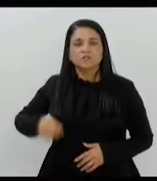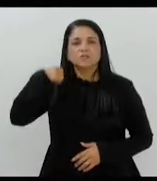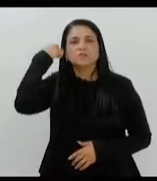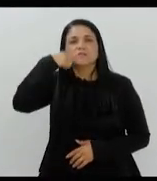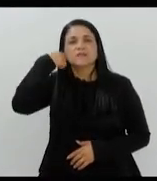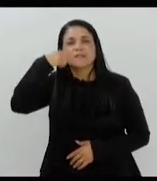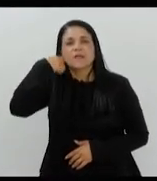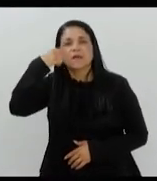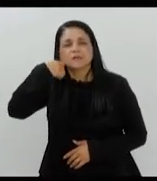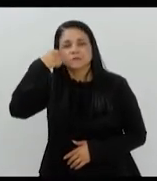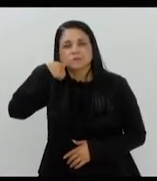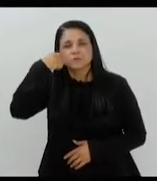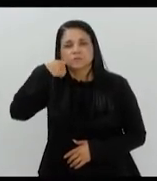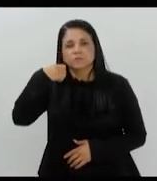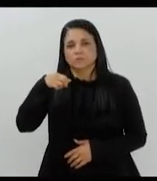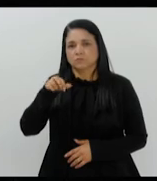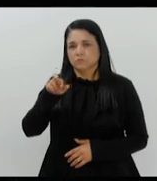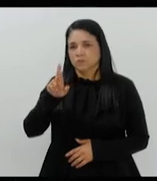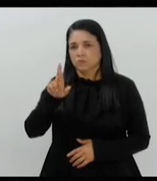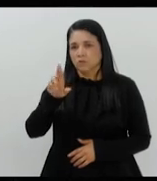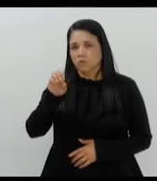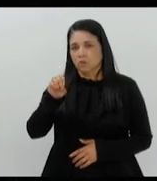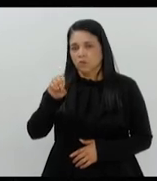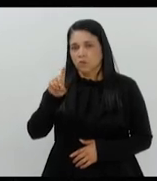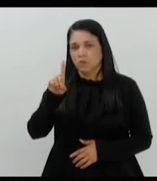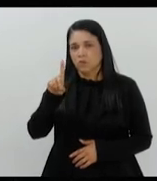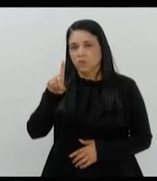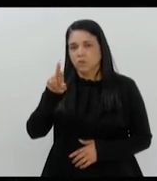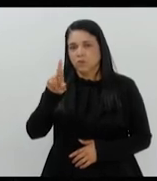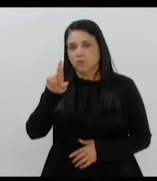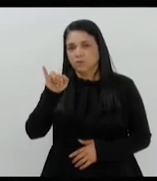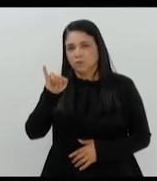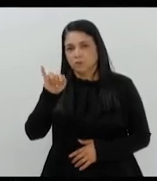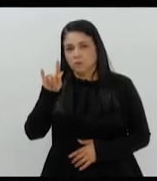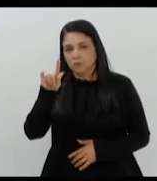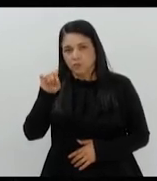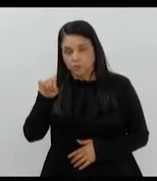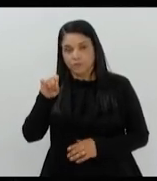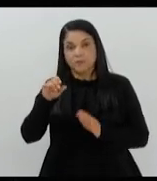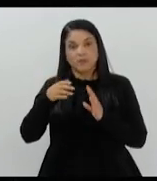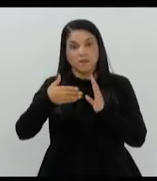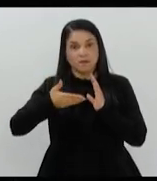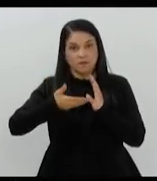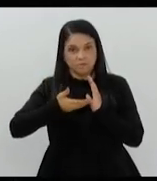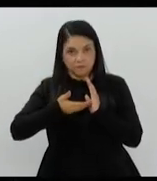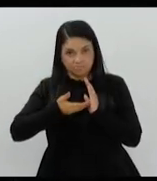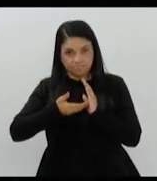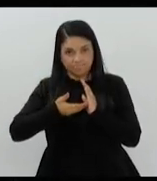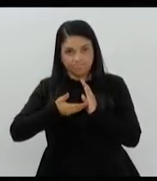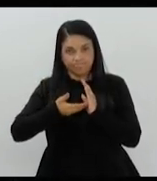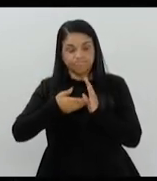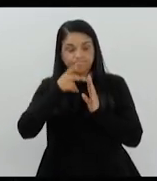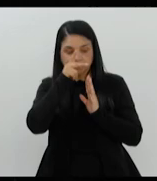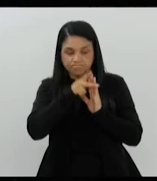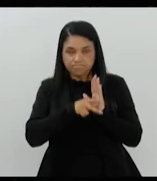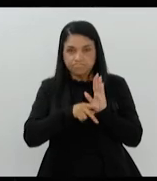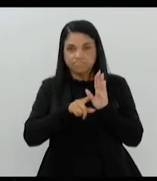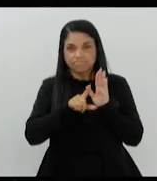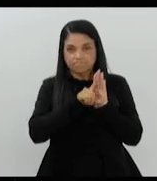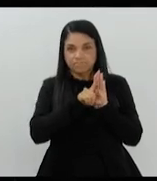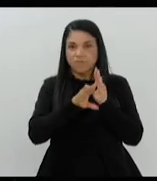senador Rodrigo, está na Câmara. A Câmara possivelmente vai emendar e